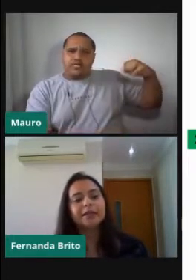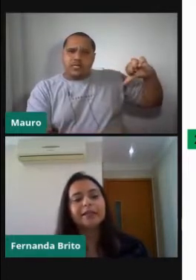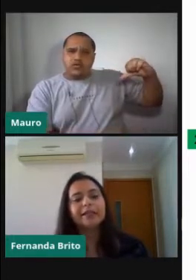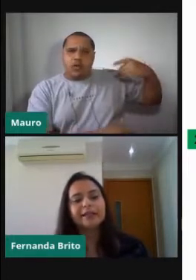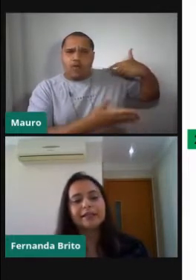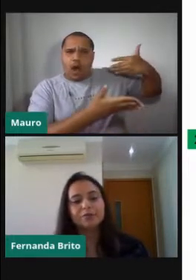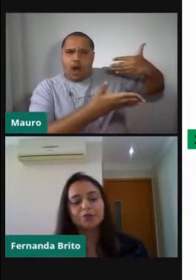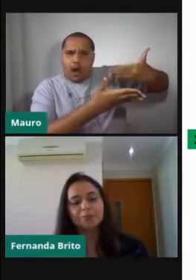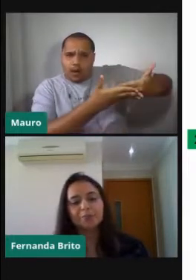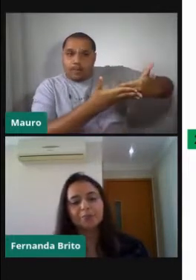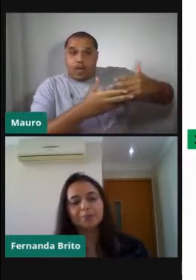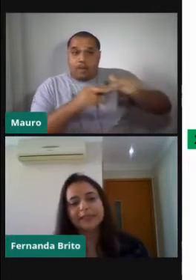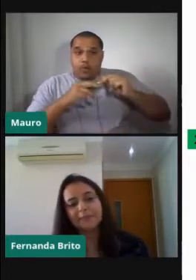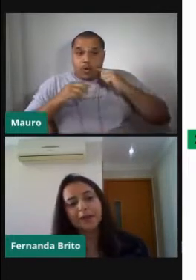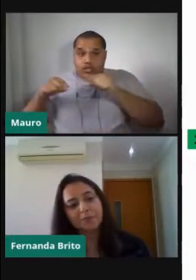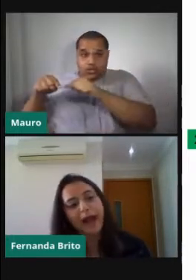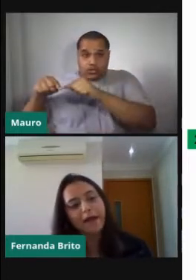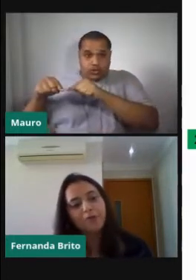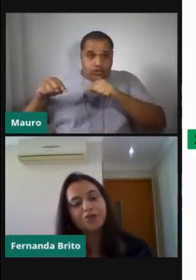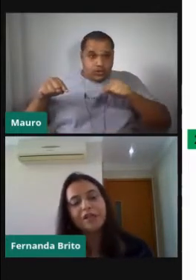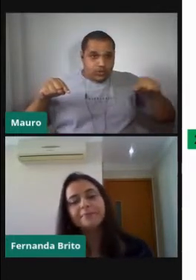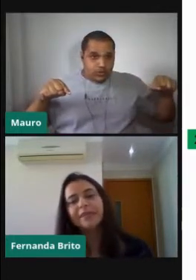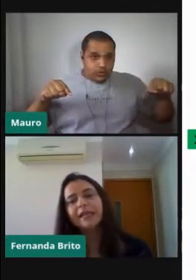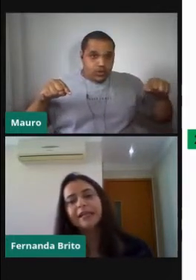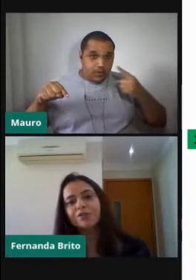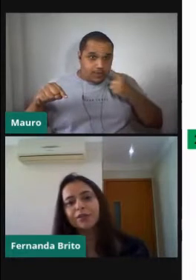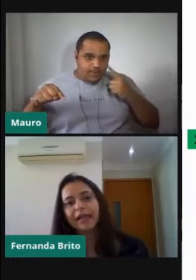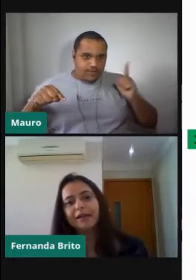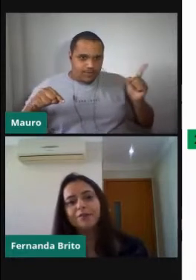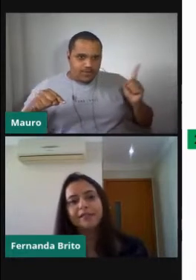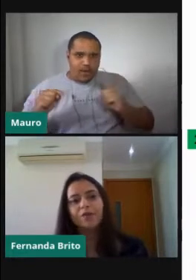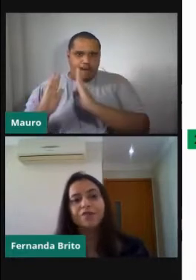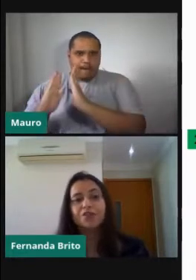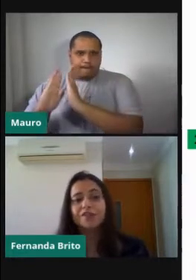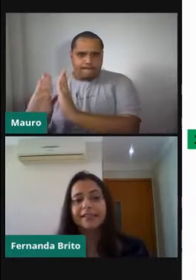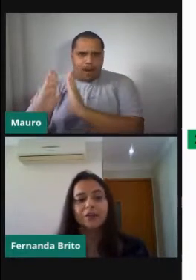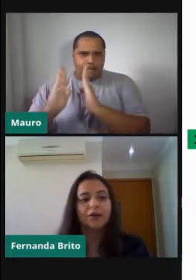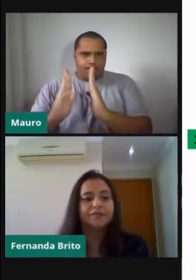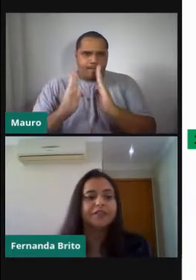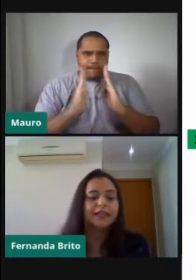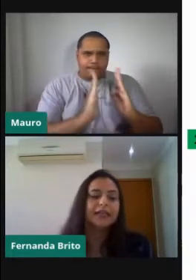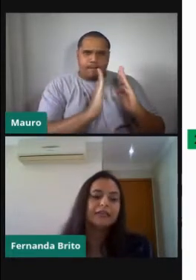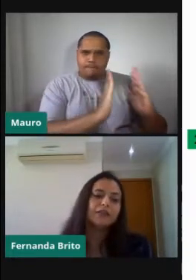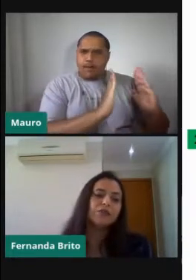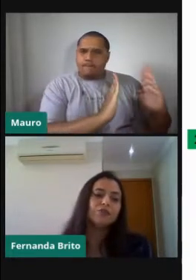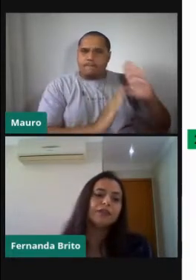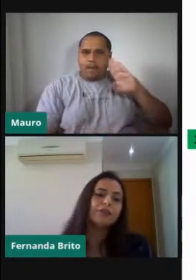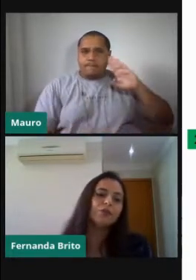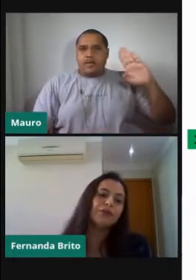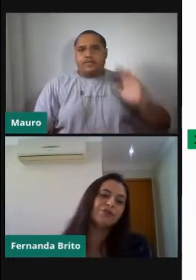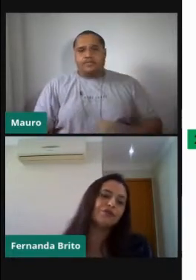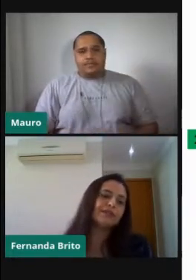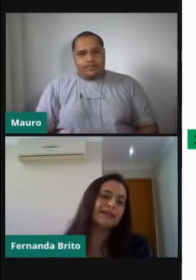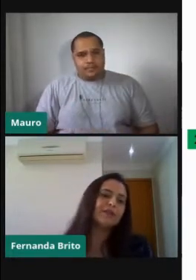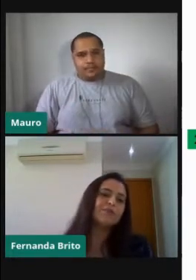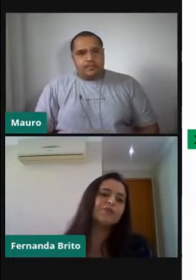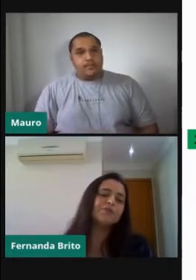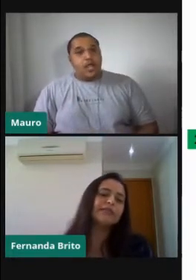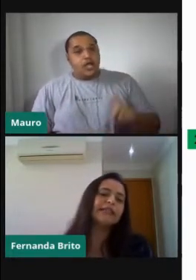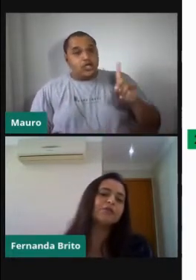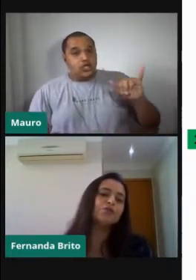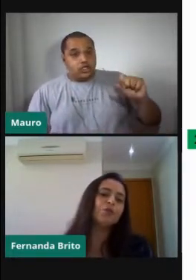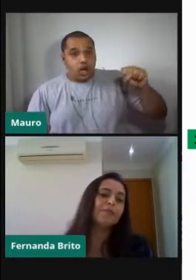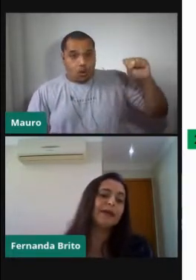do tempo aqui, ela traz os principais marcos, né, relacionados à Covid-19. Então, em 8 de